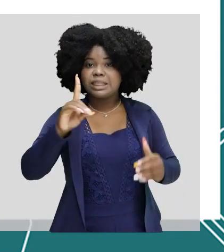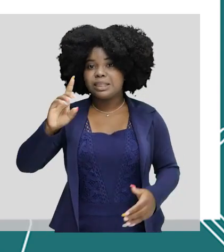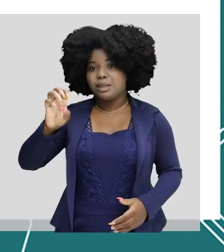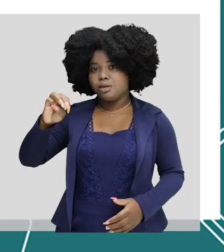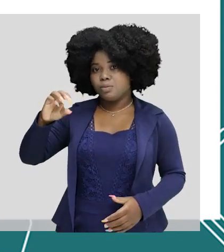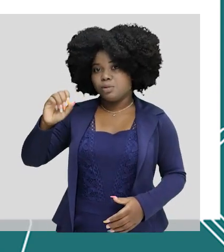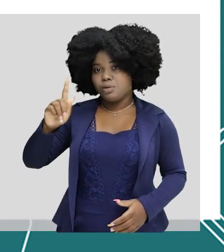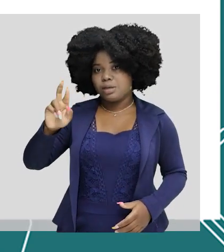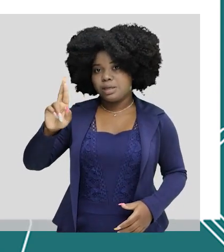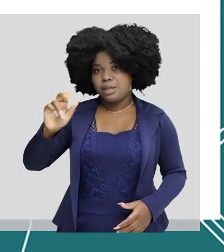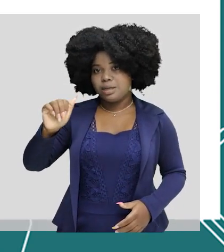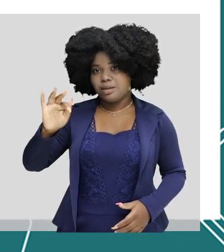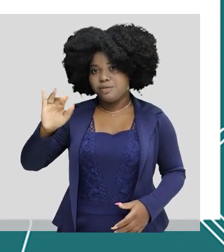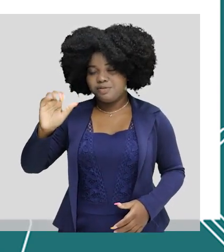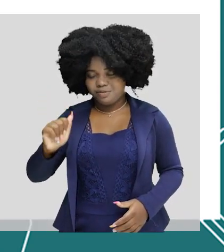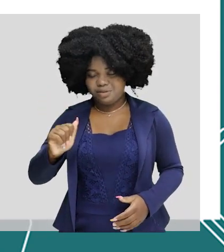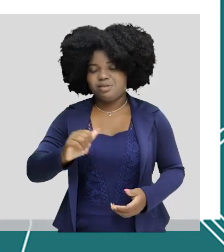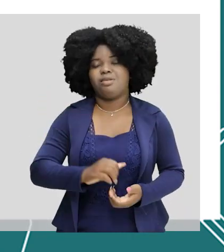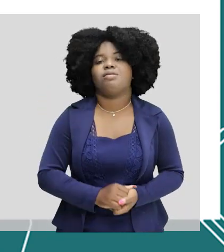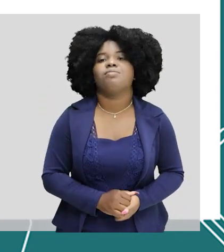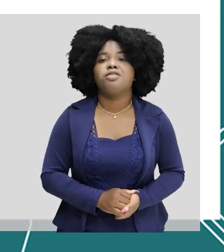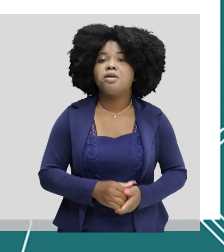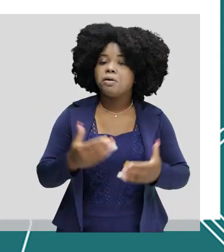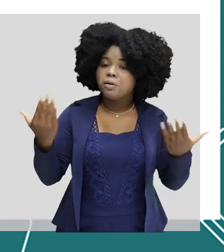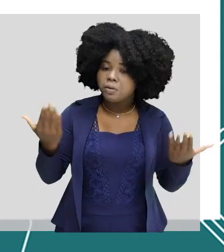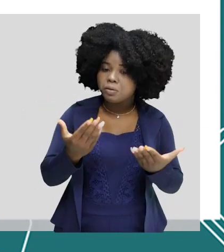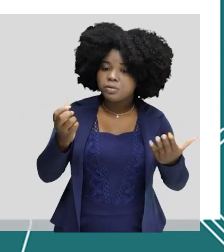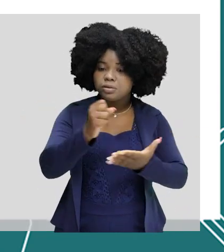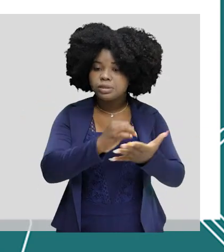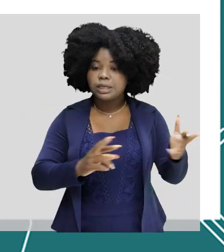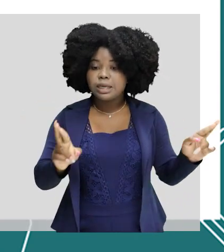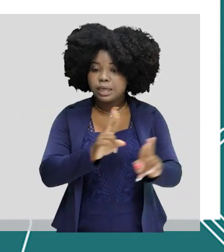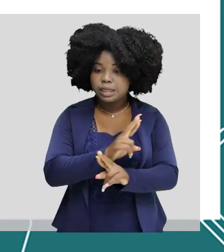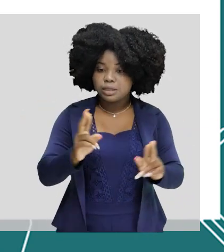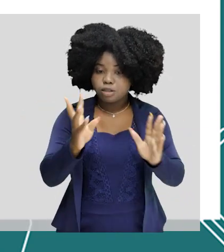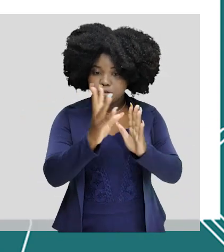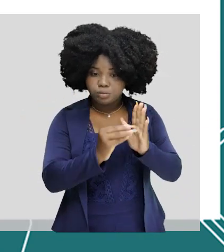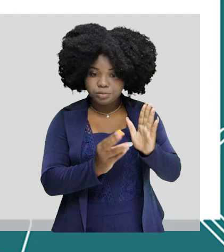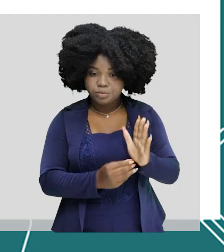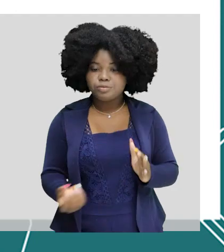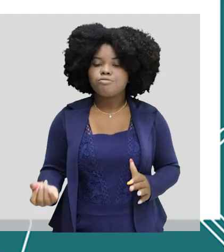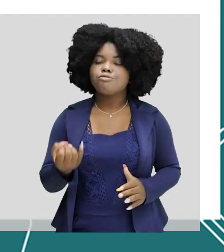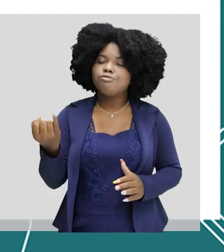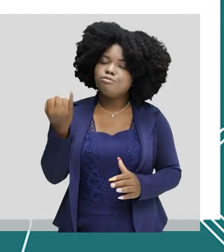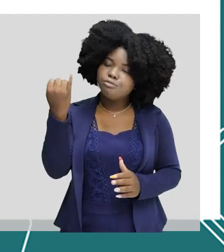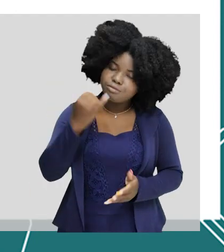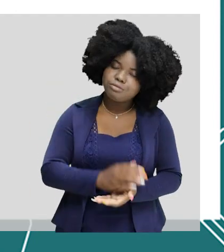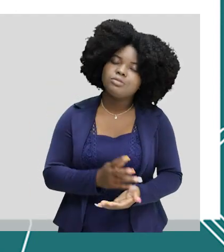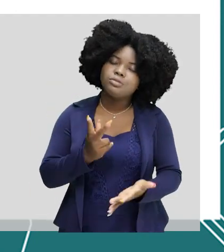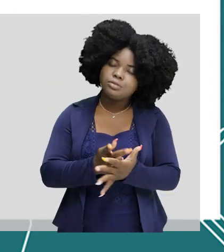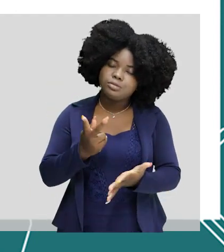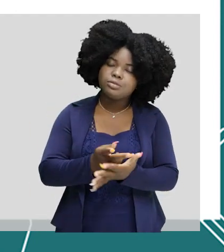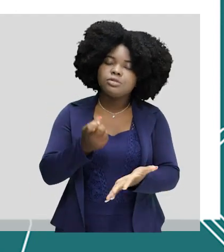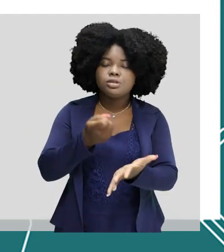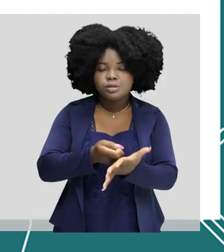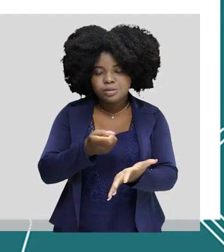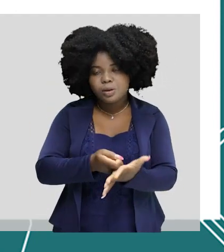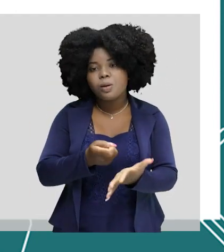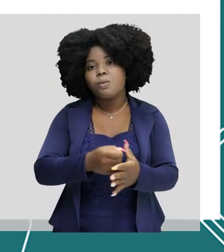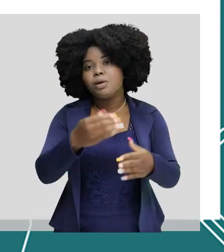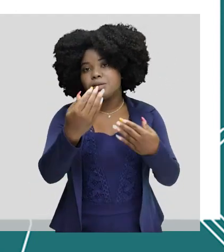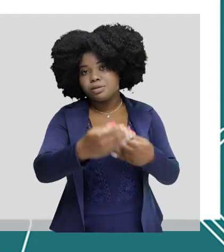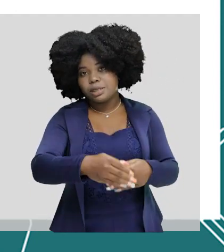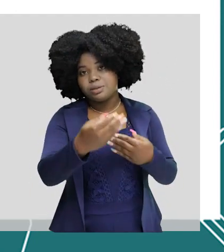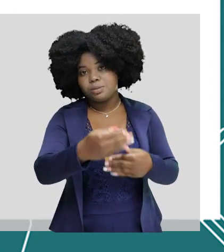Nós vamos responder hoje questões acerca desse assunto muito importante, constantemente cobrado nas provas,